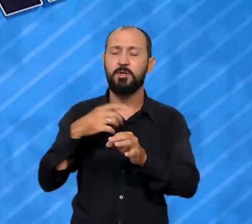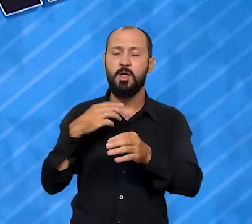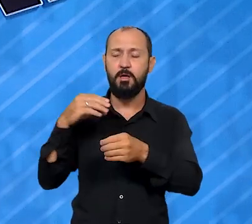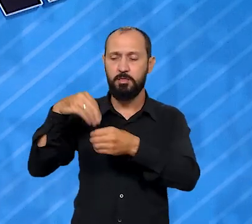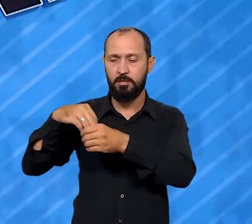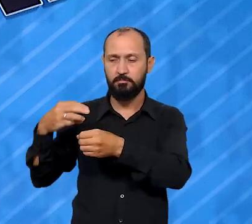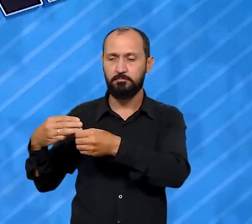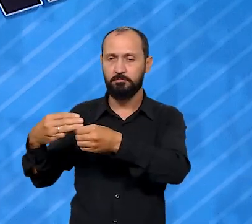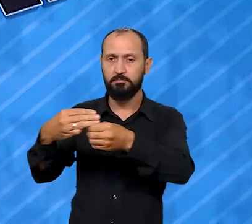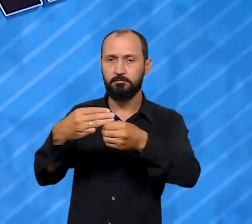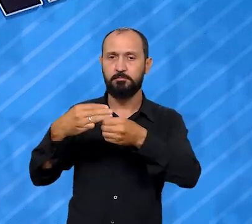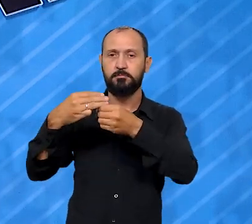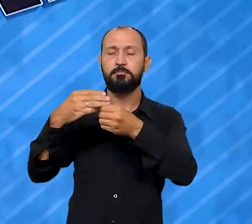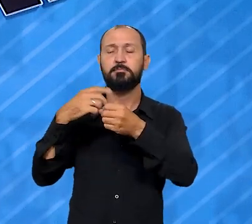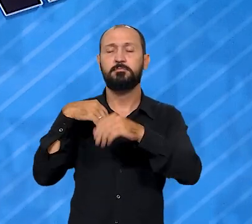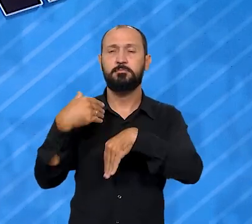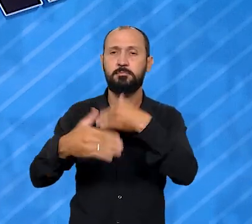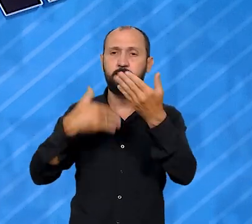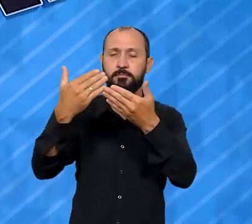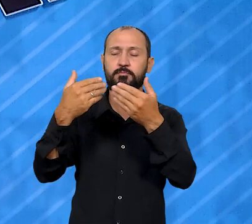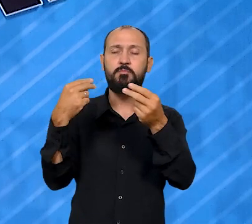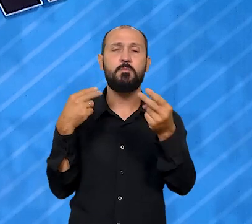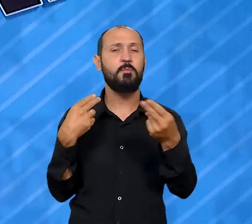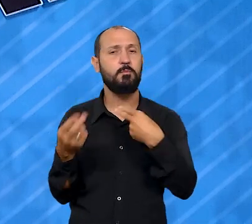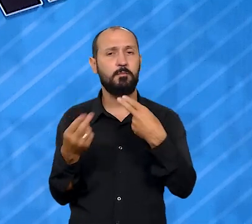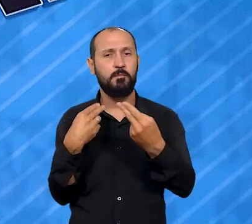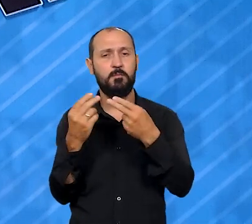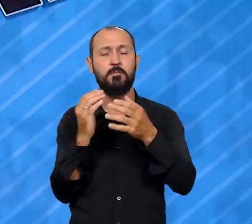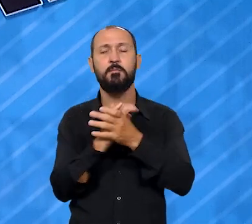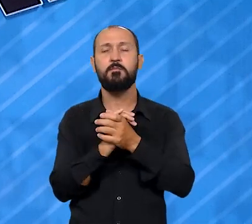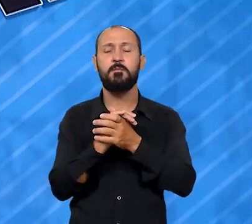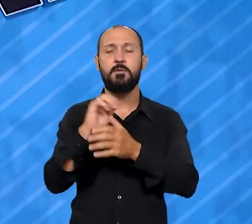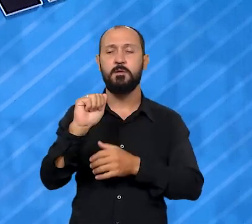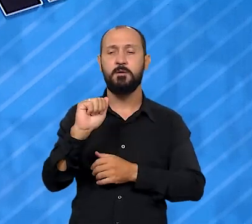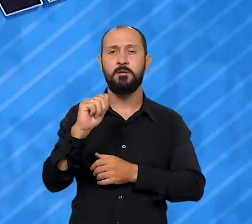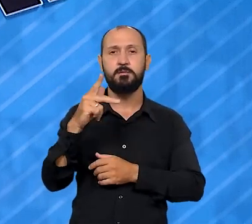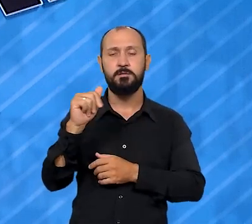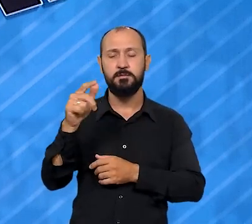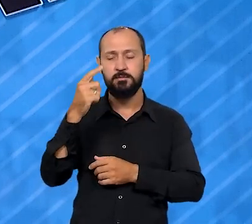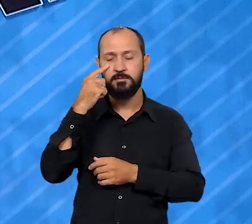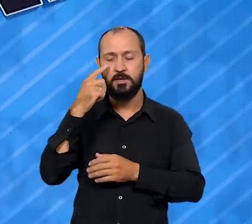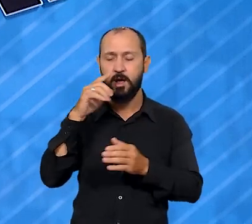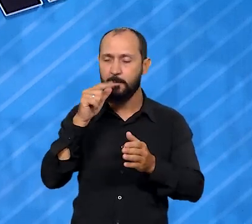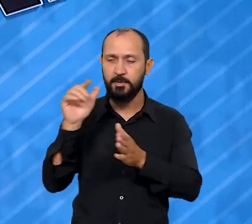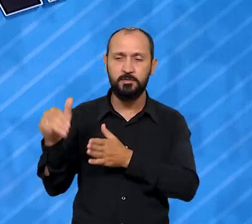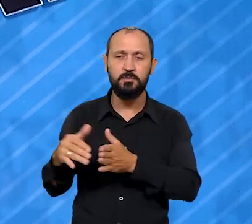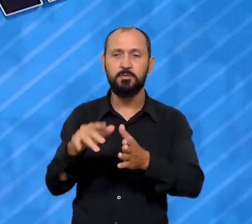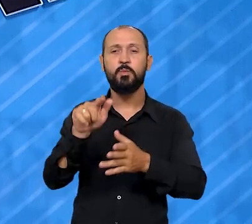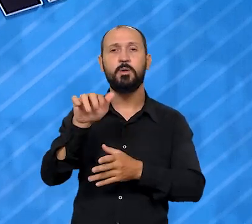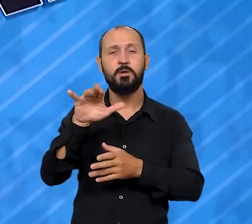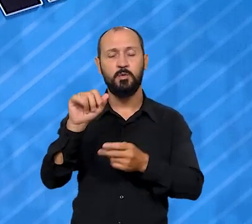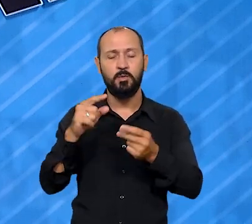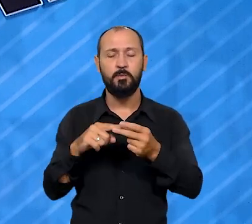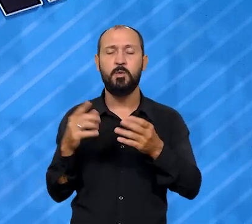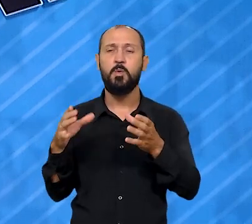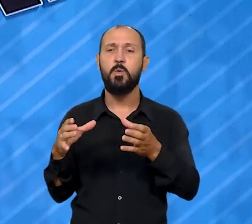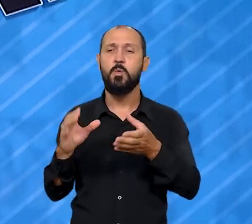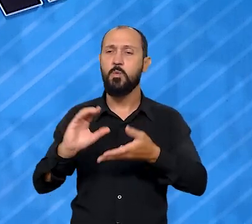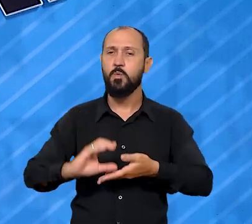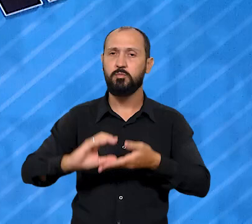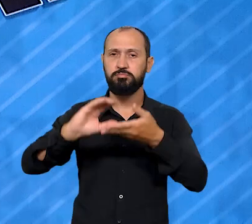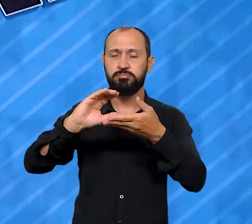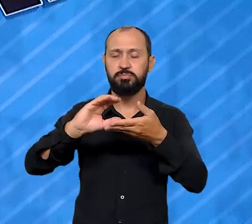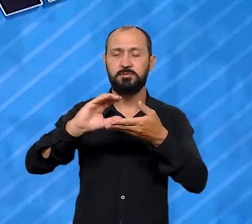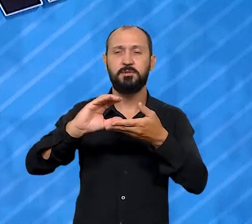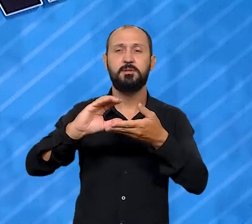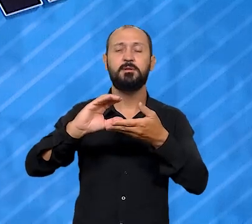No municípios temos o Conselho Municipal de Desenvolvimento e Urbanismo, as APAs, né, do Guariroba, o Conselho Municipal de Meio Ambiente,